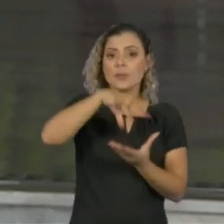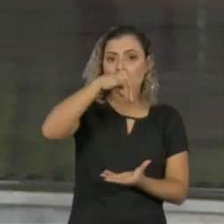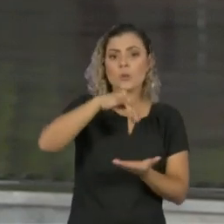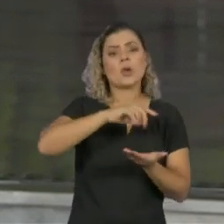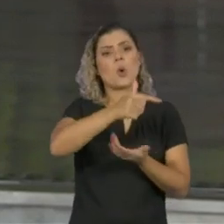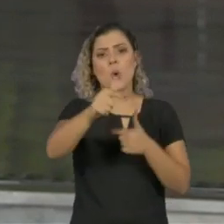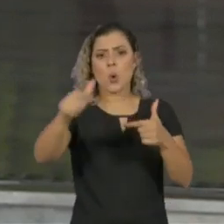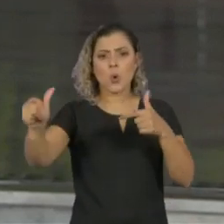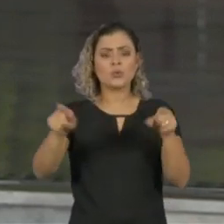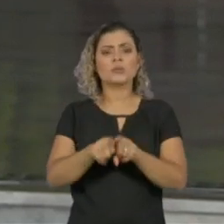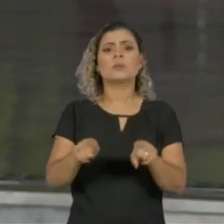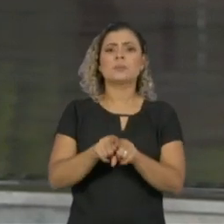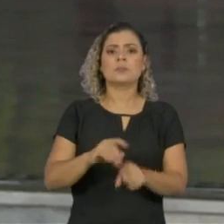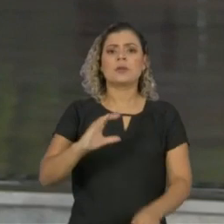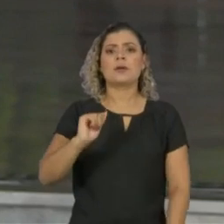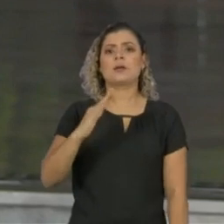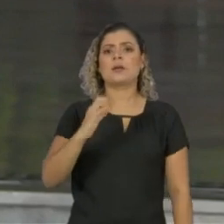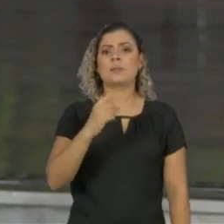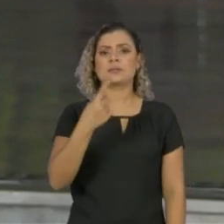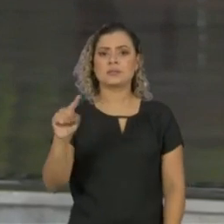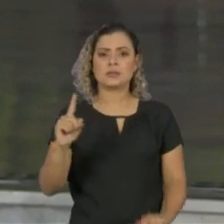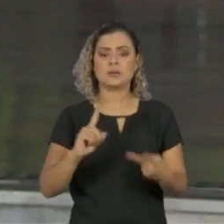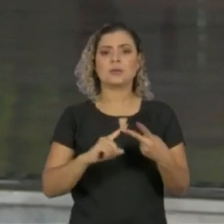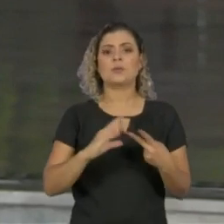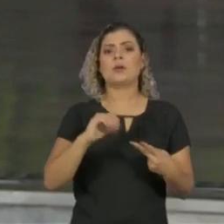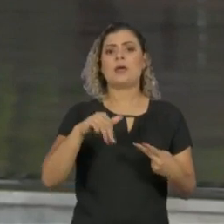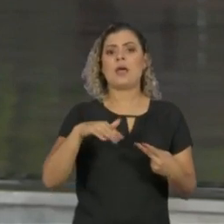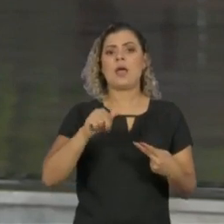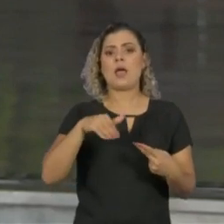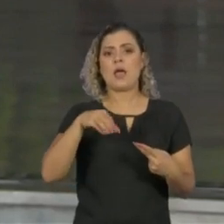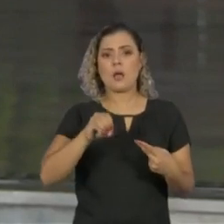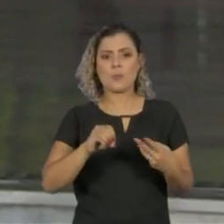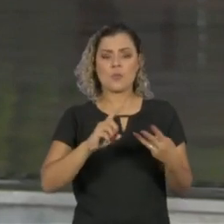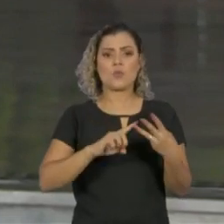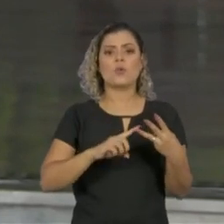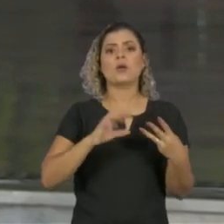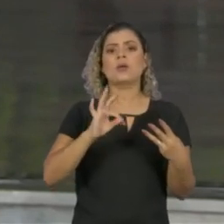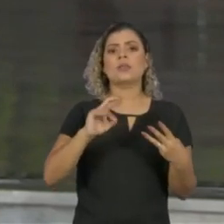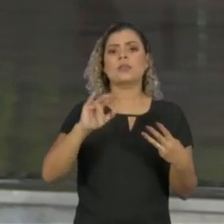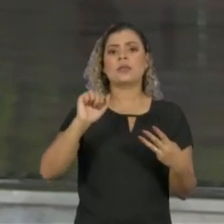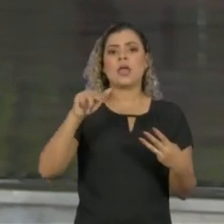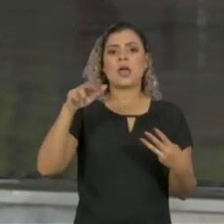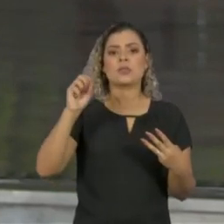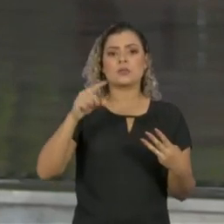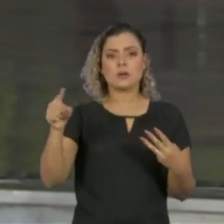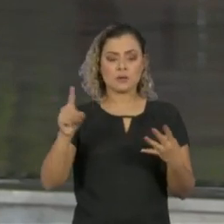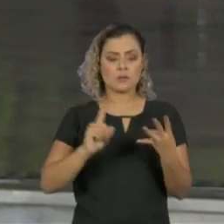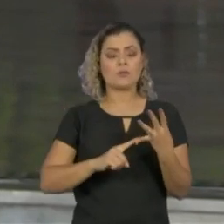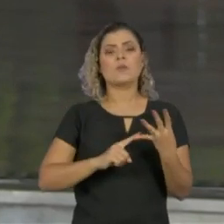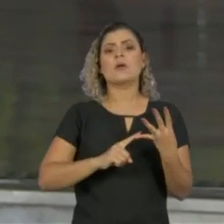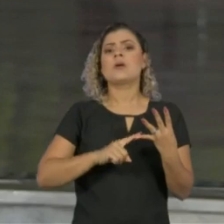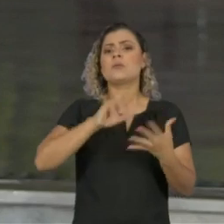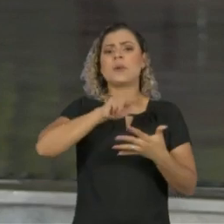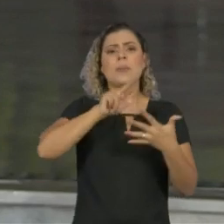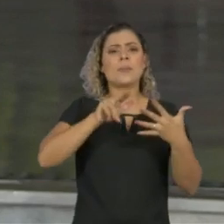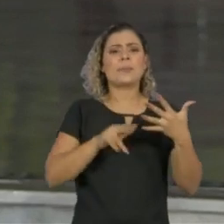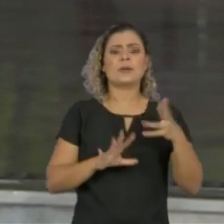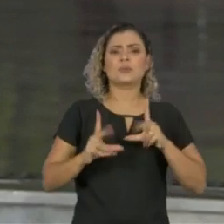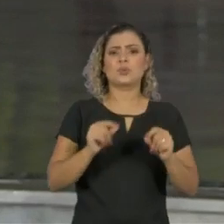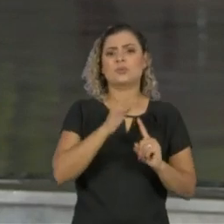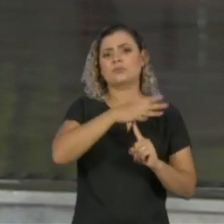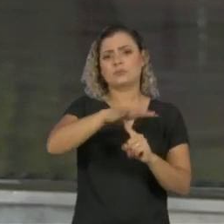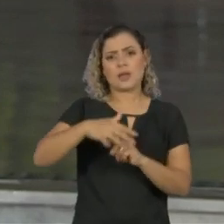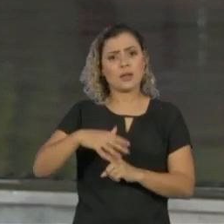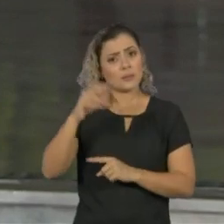Ibirapuera, o Parque da Aclimação, o Parque do Carmo, o Parque Trianon, todos os parques administrados pela Prefeitura